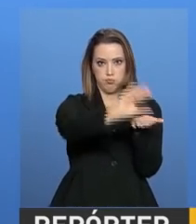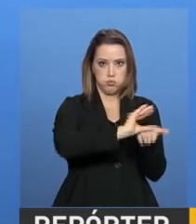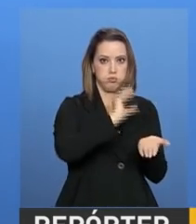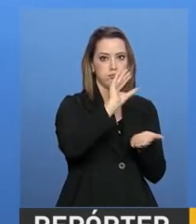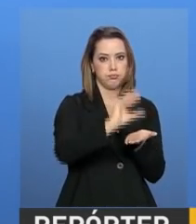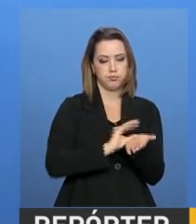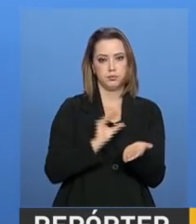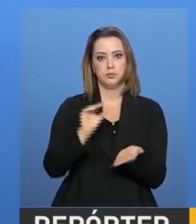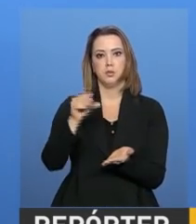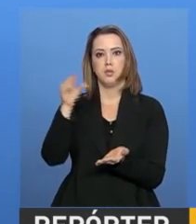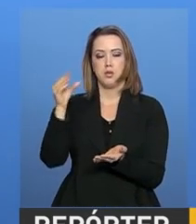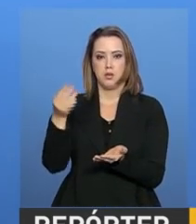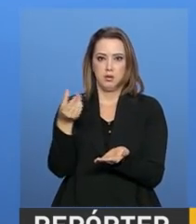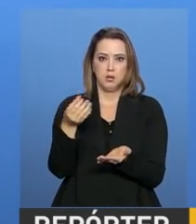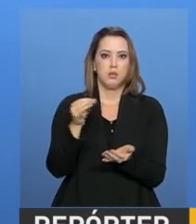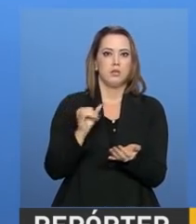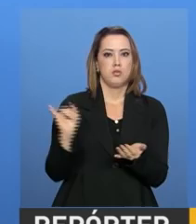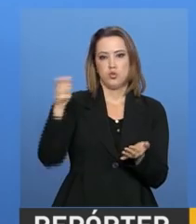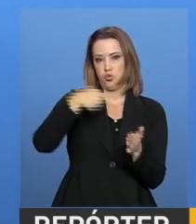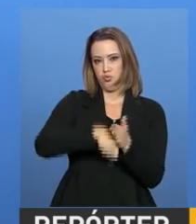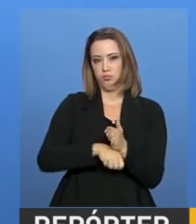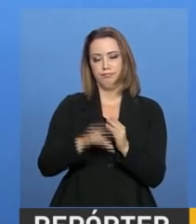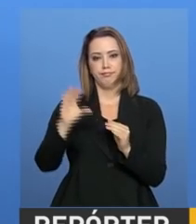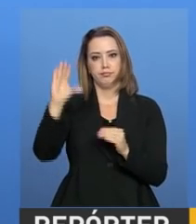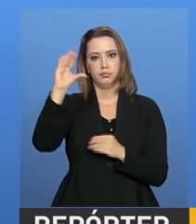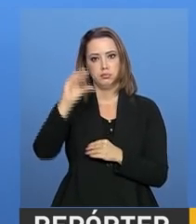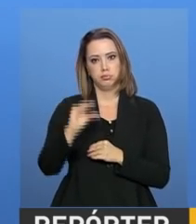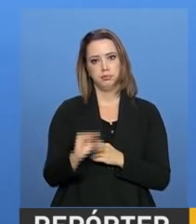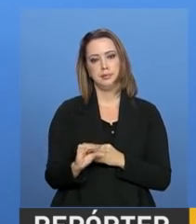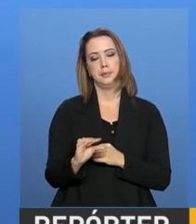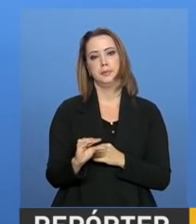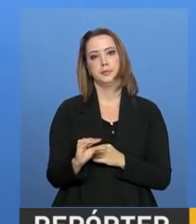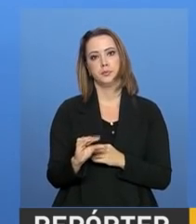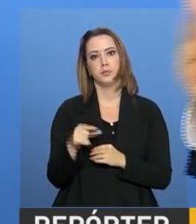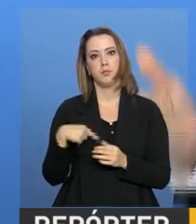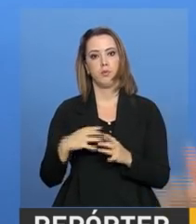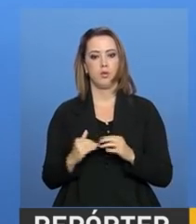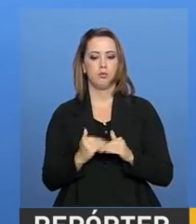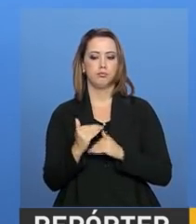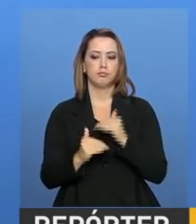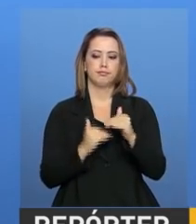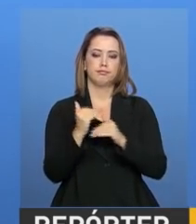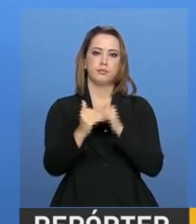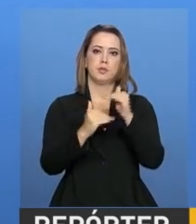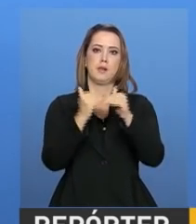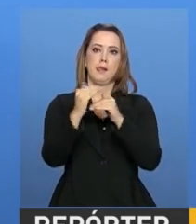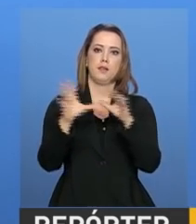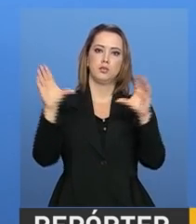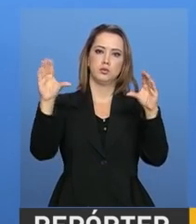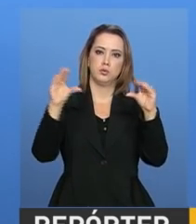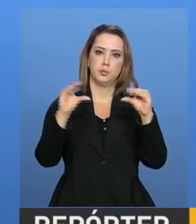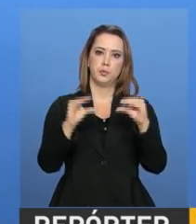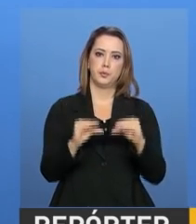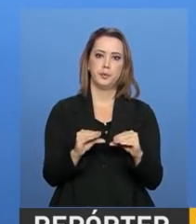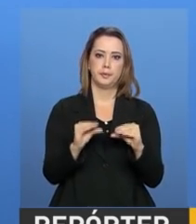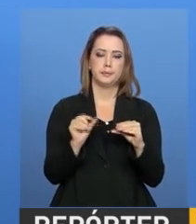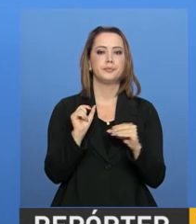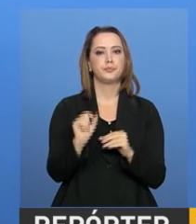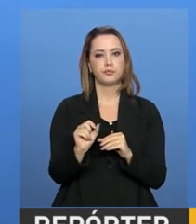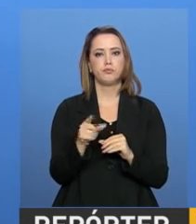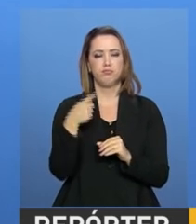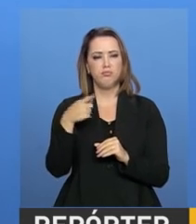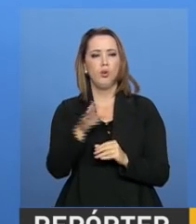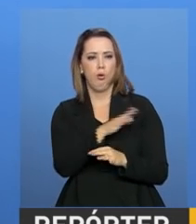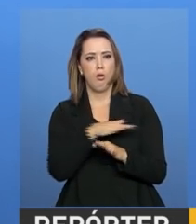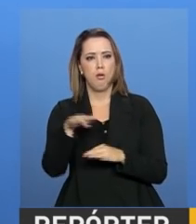portanto eh do processo ah de crescimento e em consequência da arrecadação para dar aos senhores uma